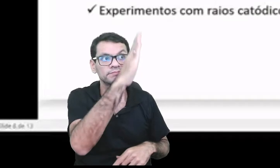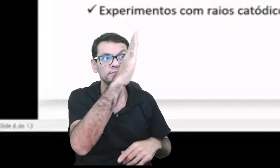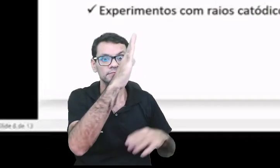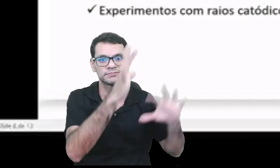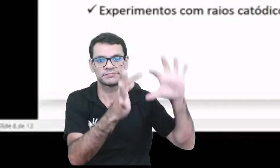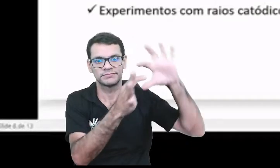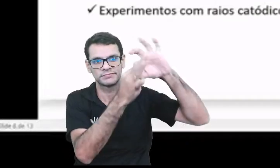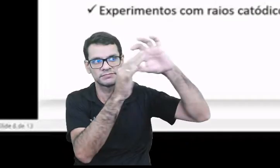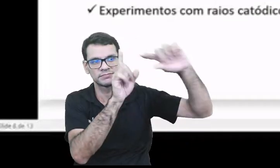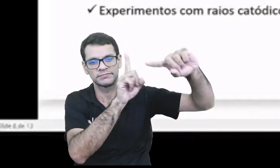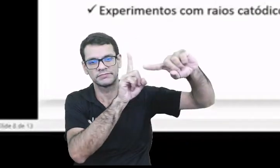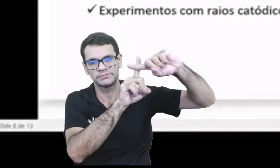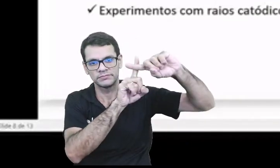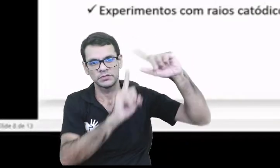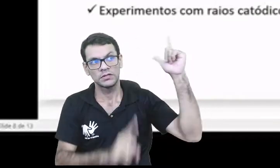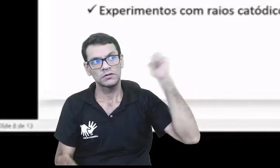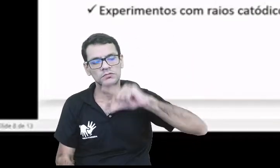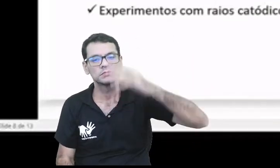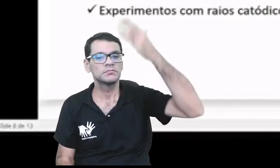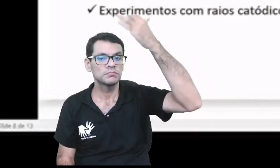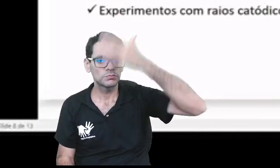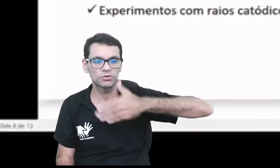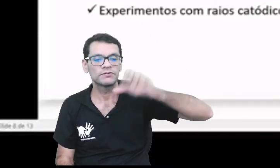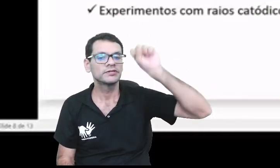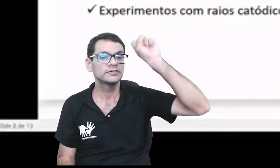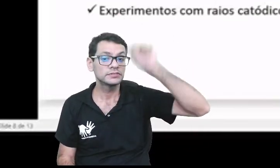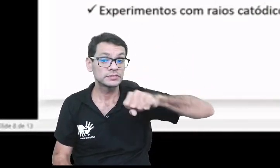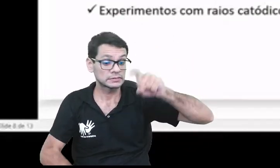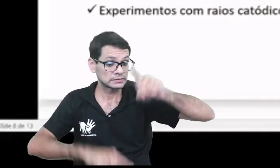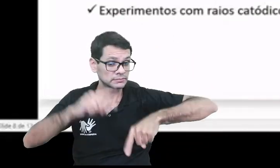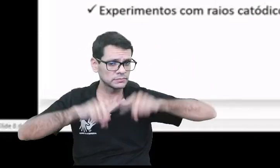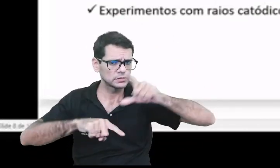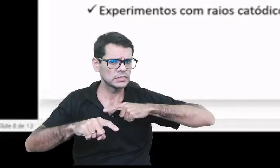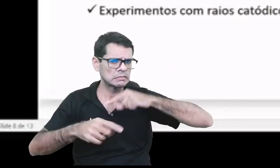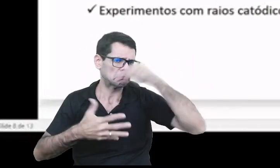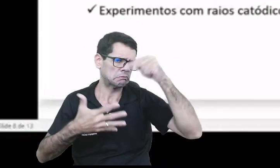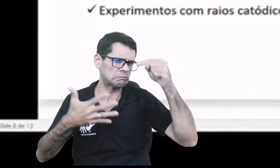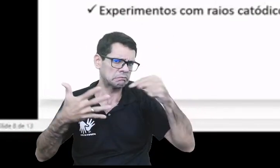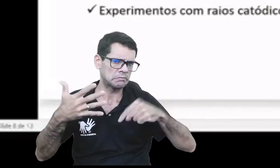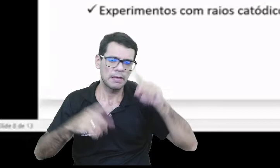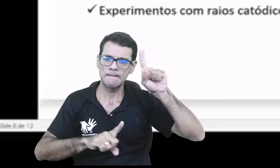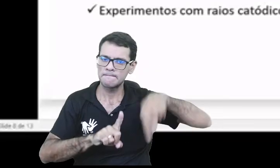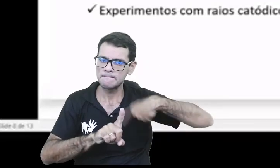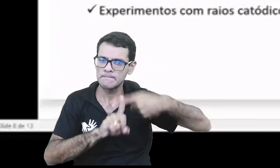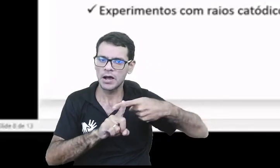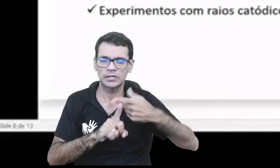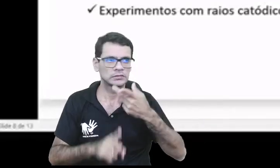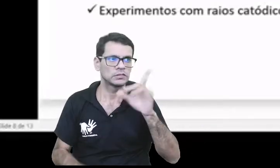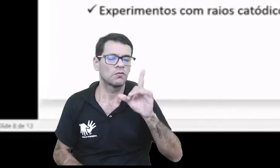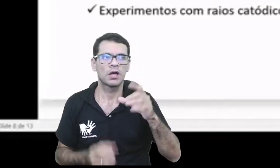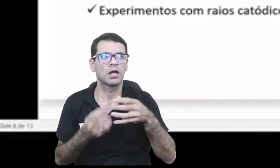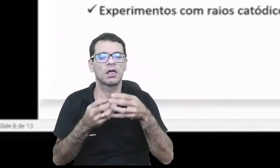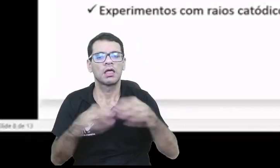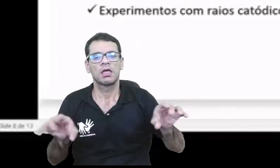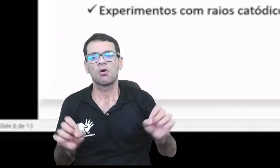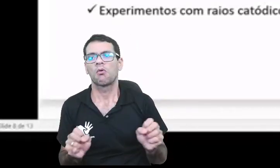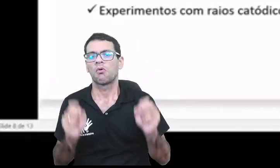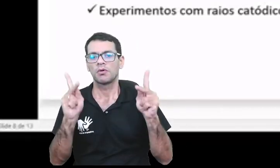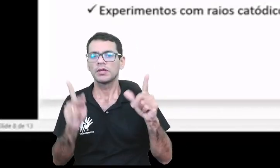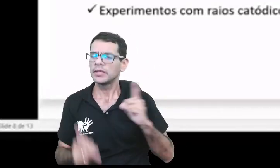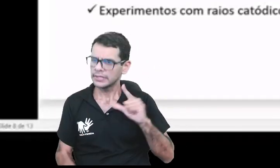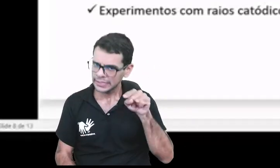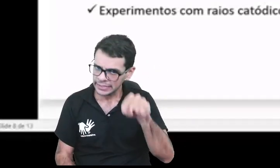positivo. Então, ele conseguiu provar que a matéria tem mais coisas ali, ela não é assim, indivisível, tem algo